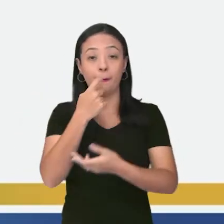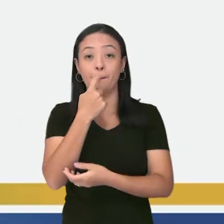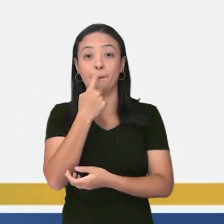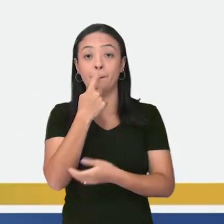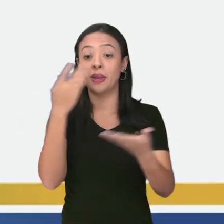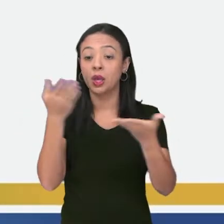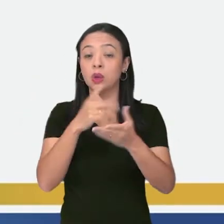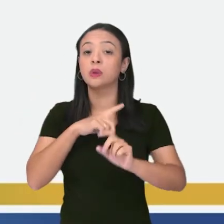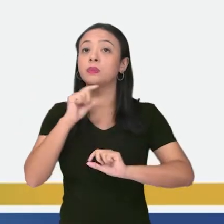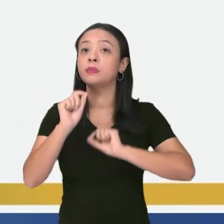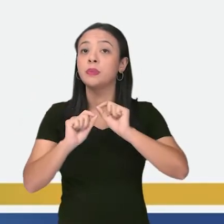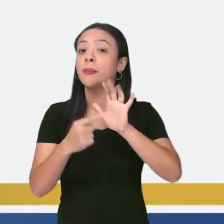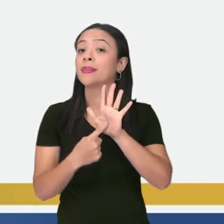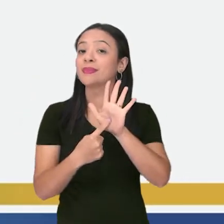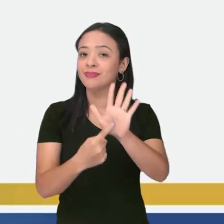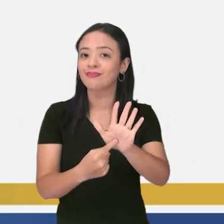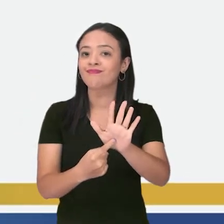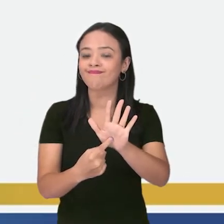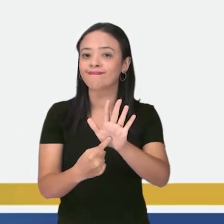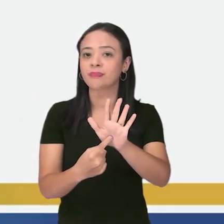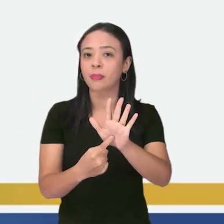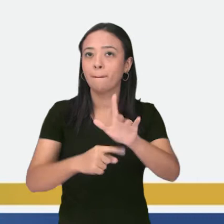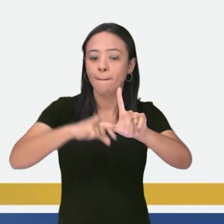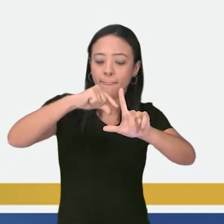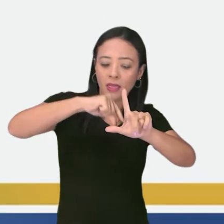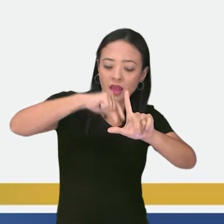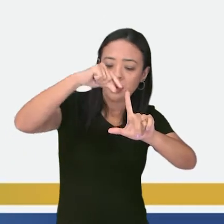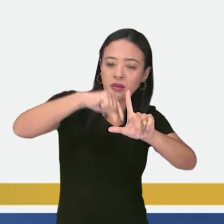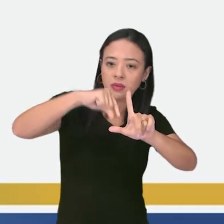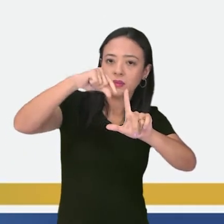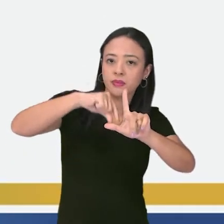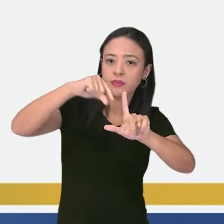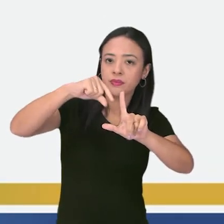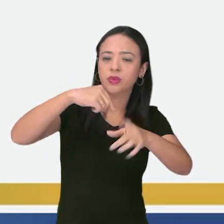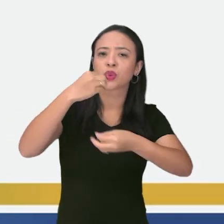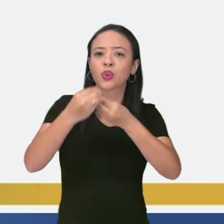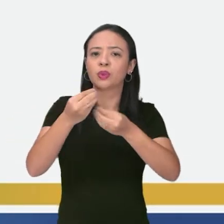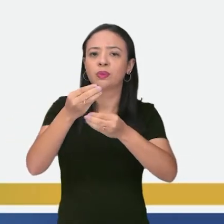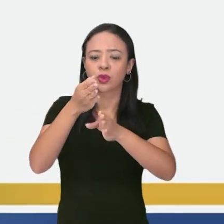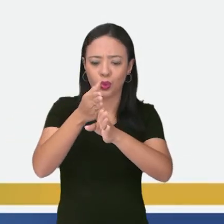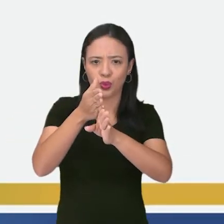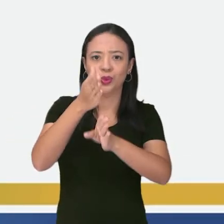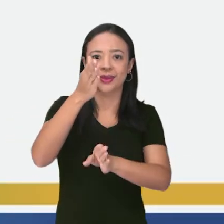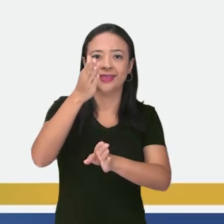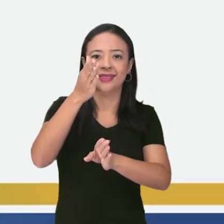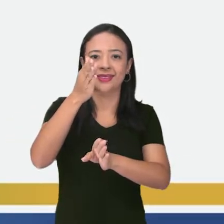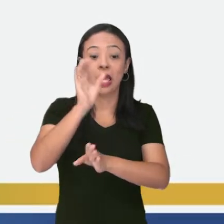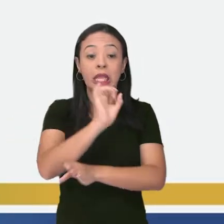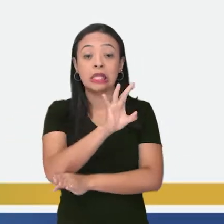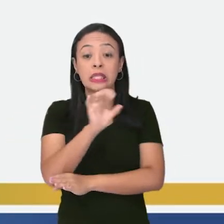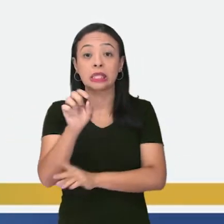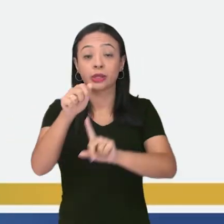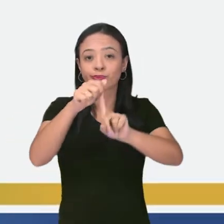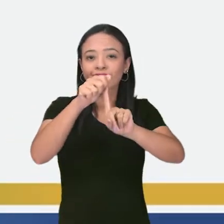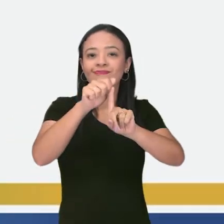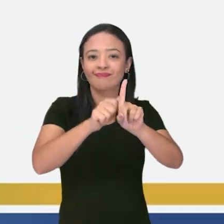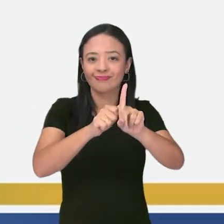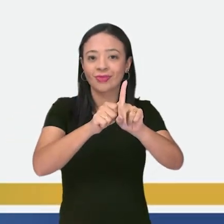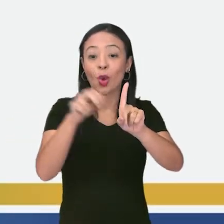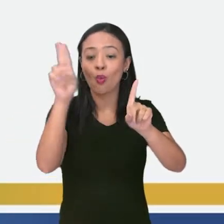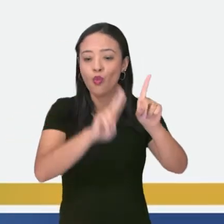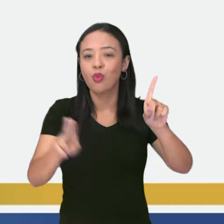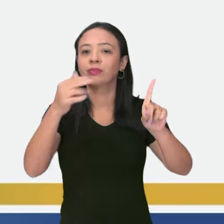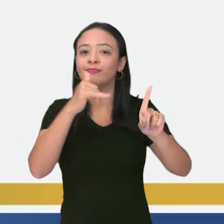agora está mostrando as barras na linha vertical. Cada mês o